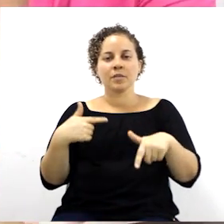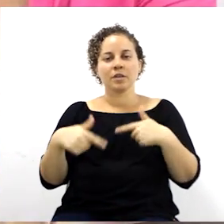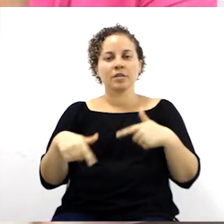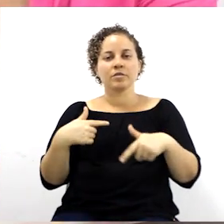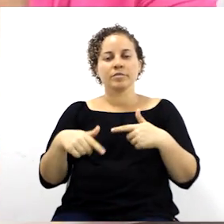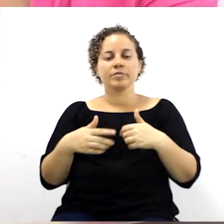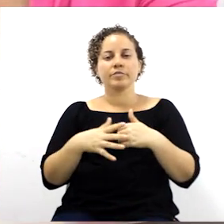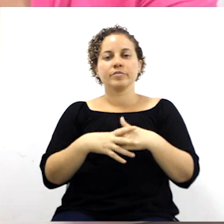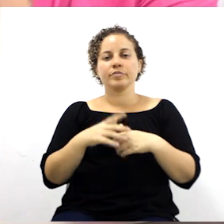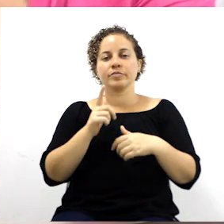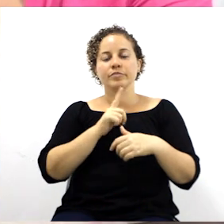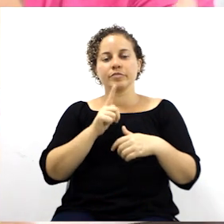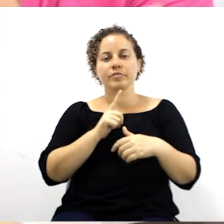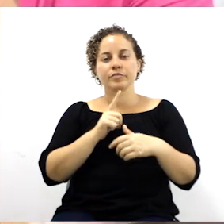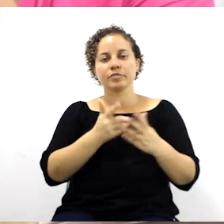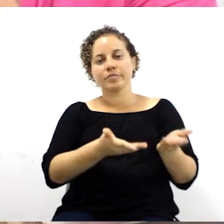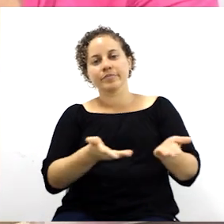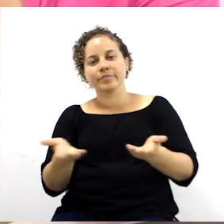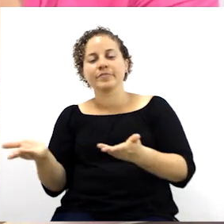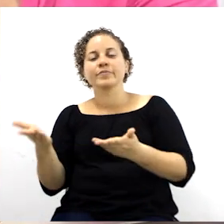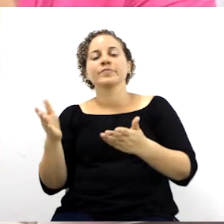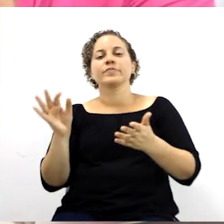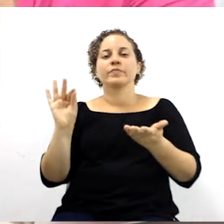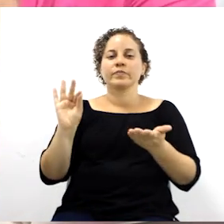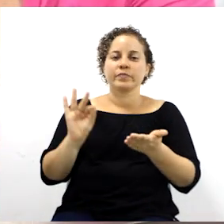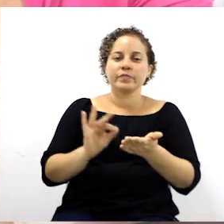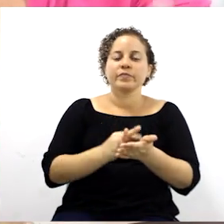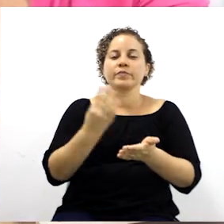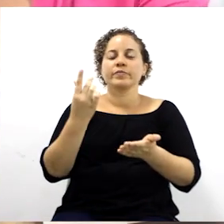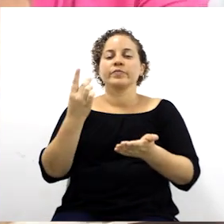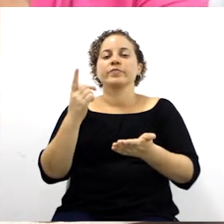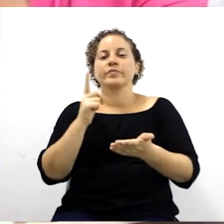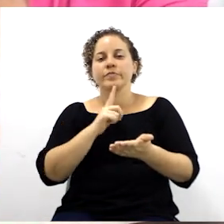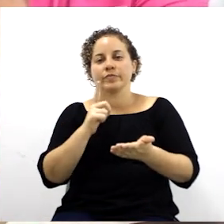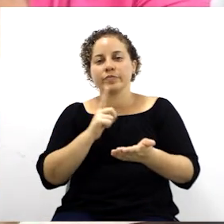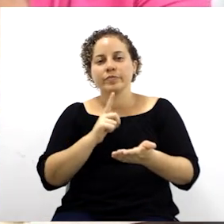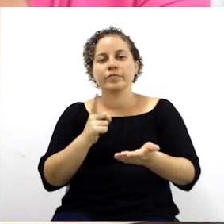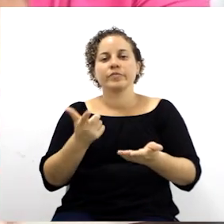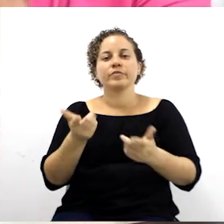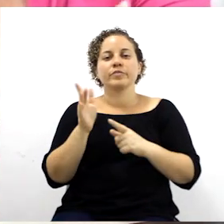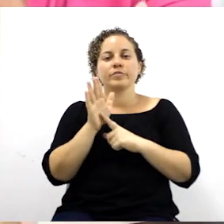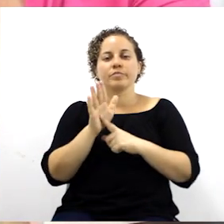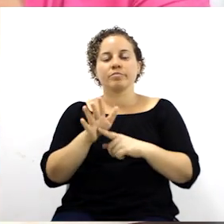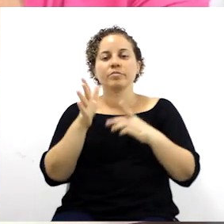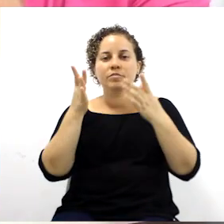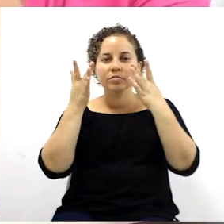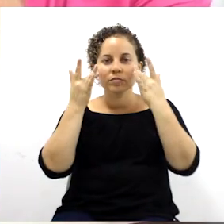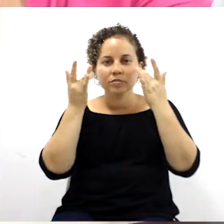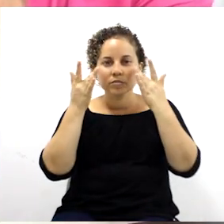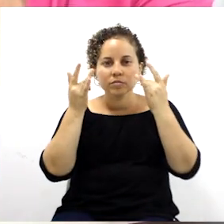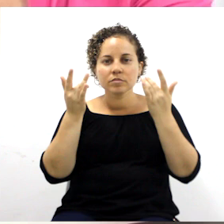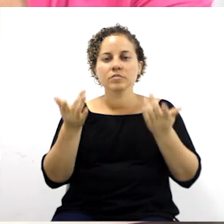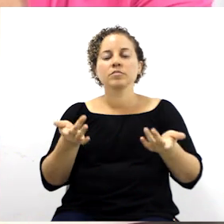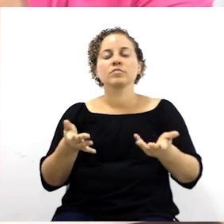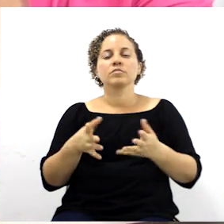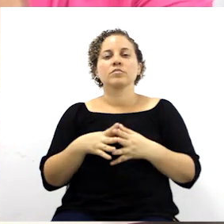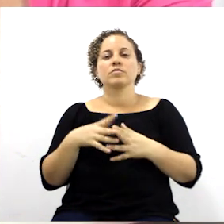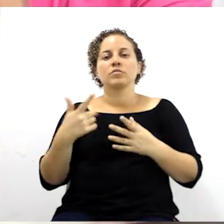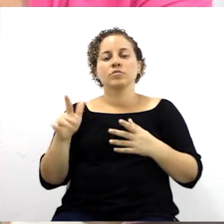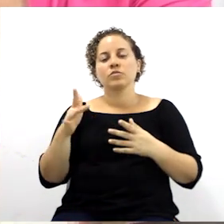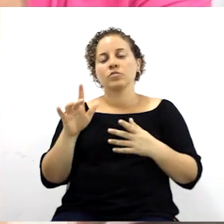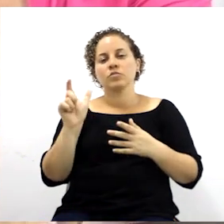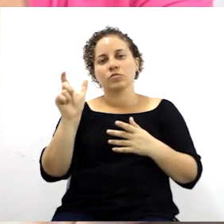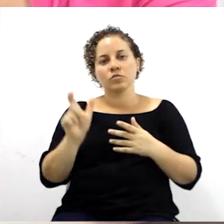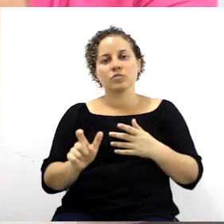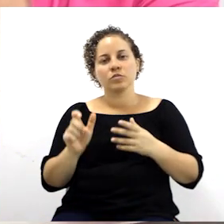de repente trazendo, por exemplo, autores, fazendo uma apresentação teatral, enfim, trazendo outros